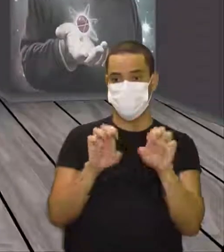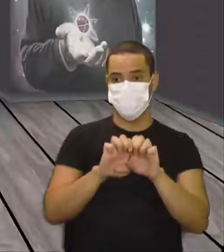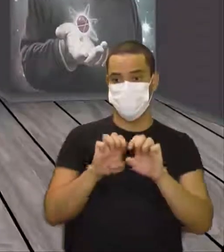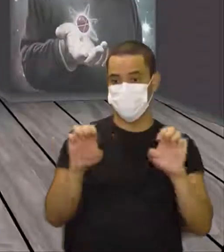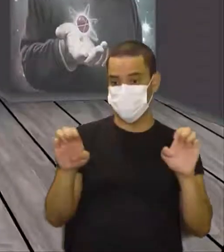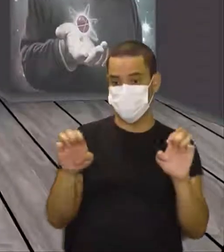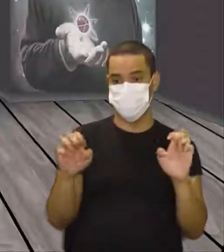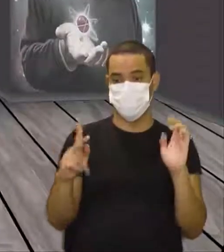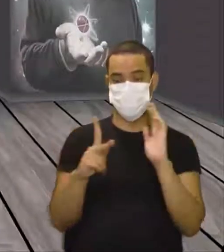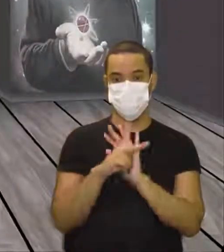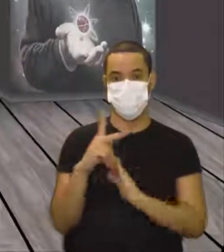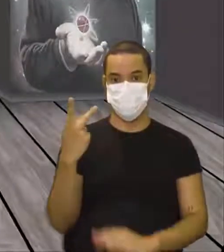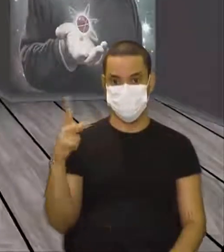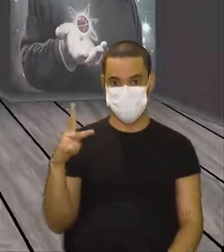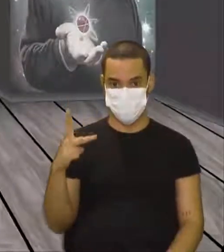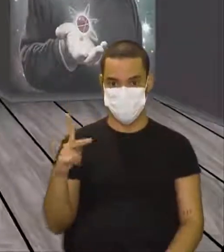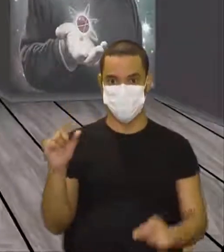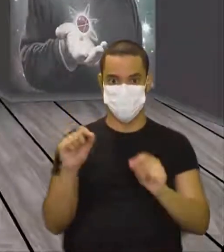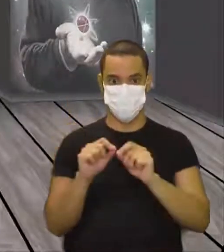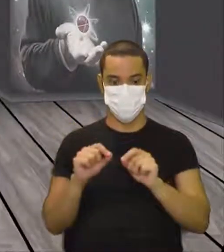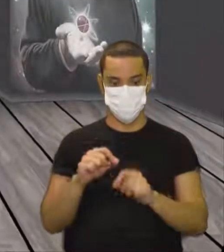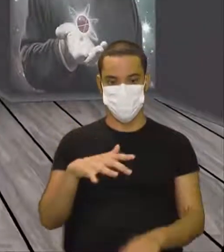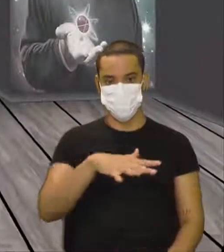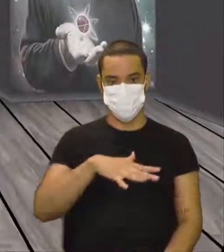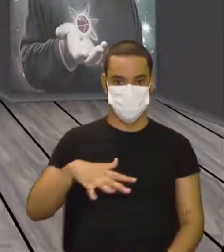lá, a parte